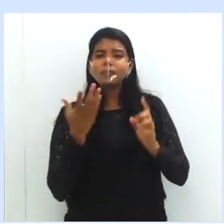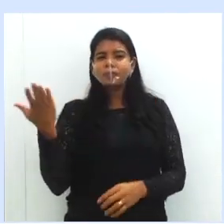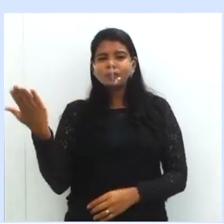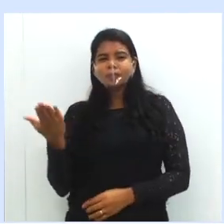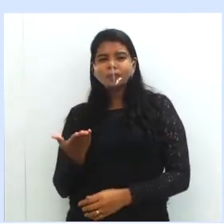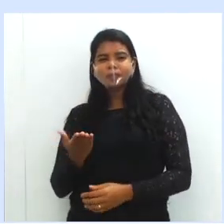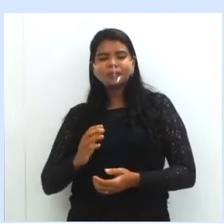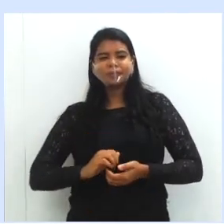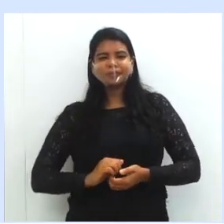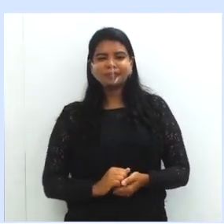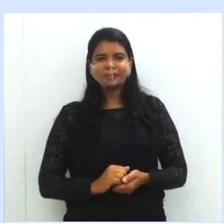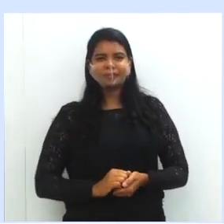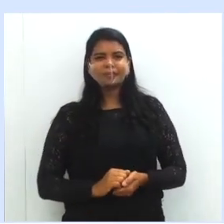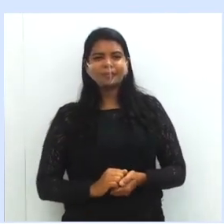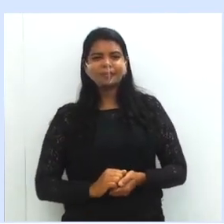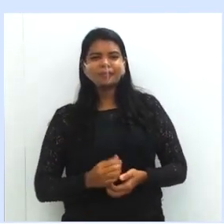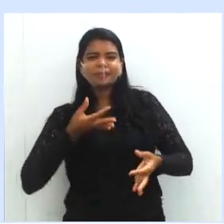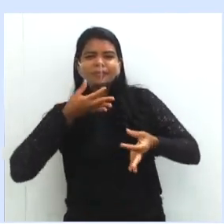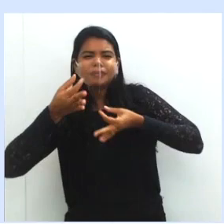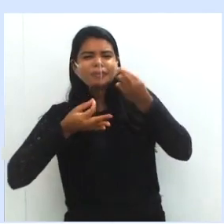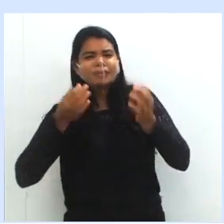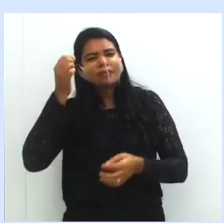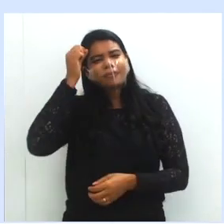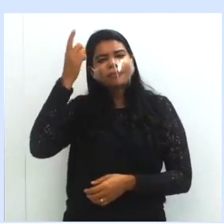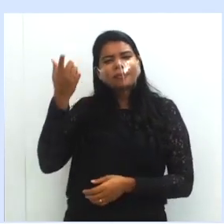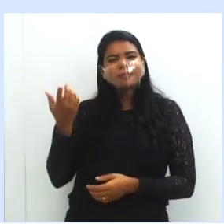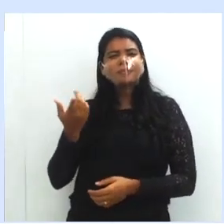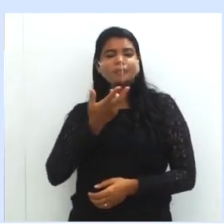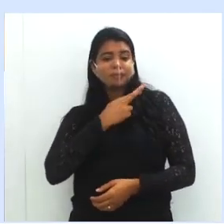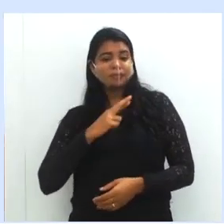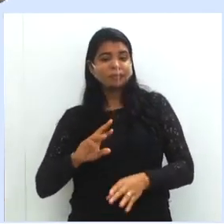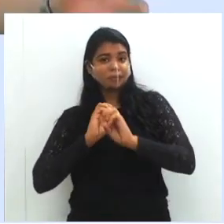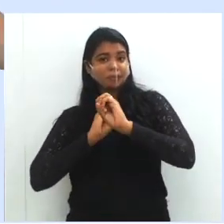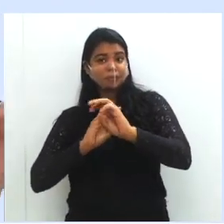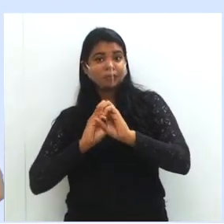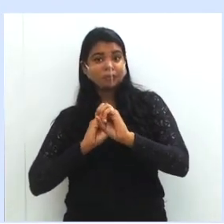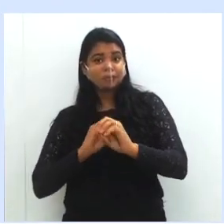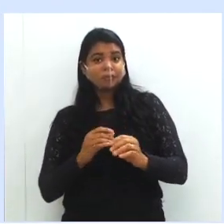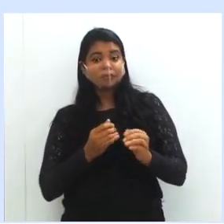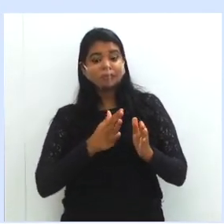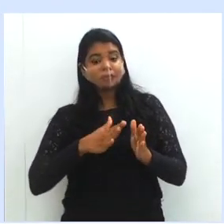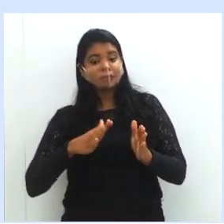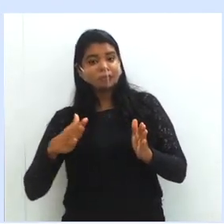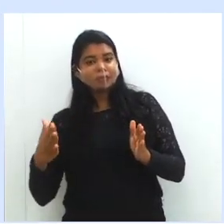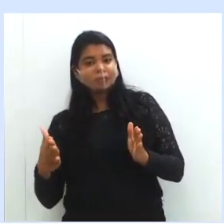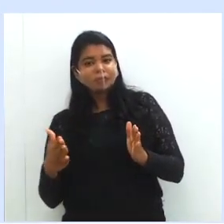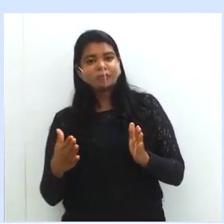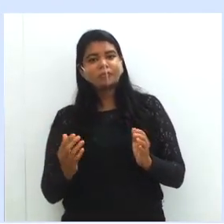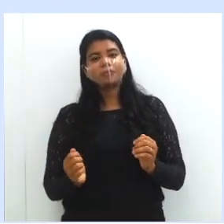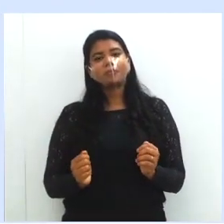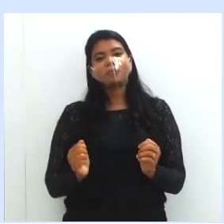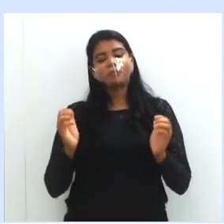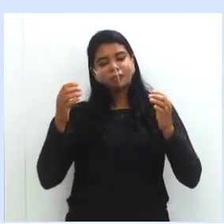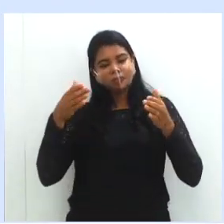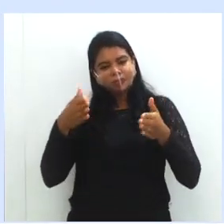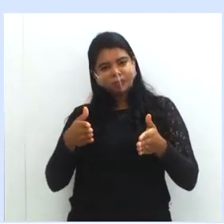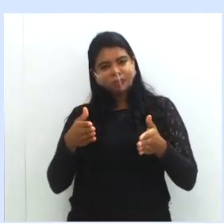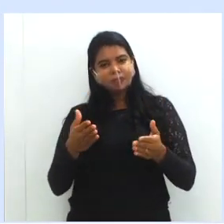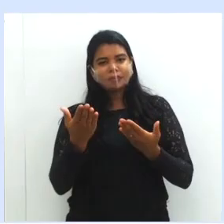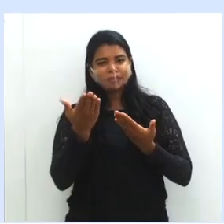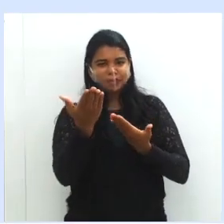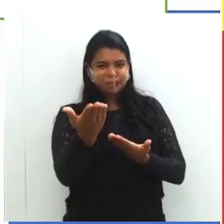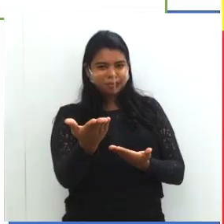de hoje, nessa troca de ideias sobre ensino religioso, sobre a nossa série. O meu objetivo geral